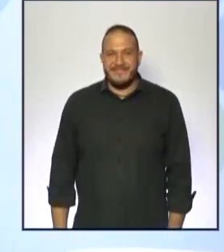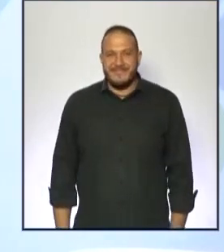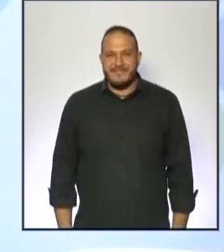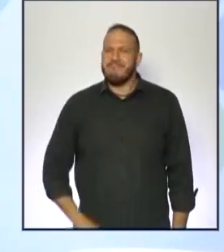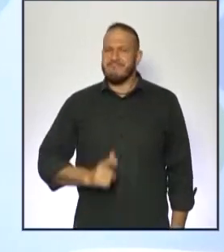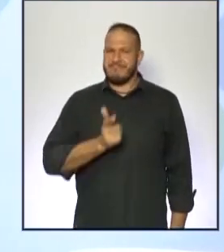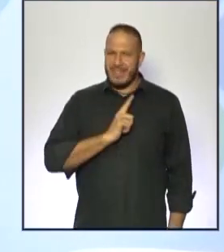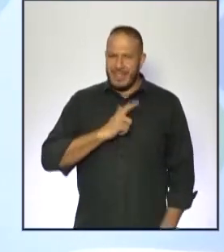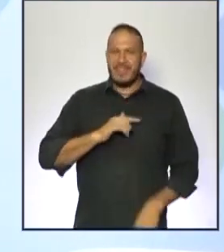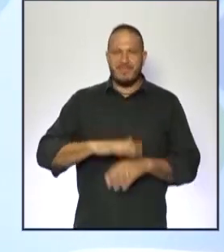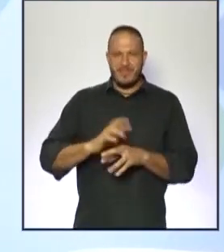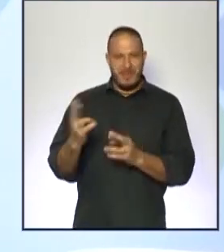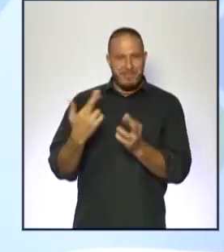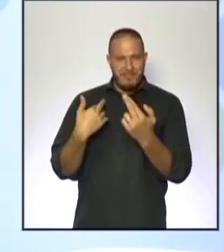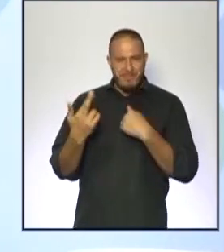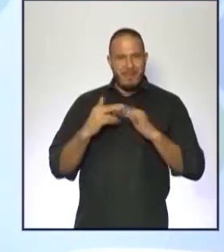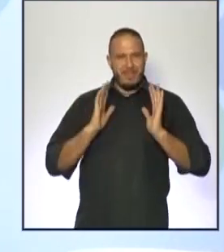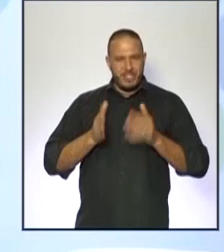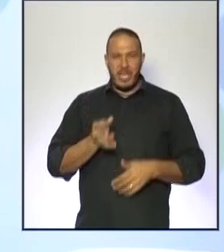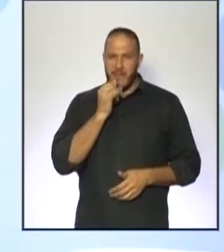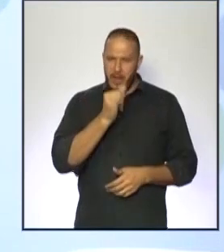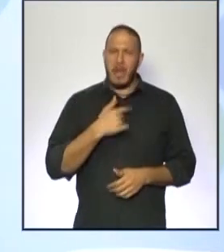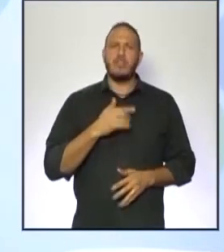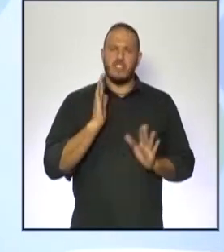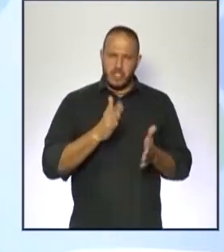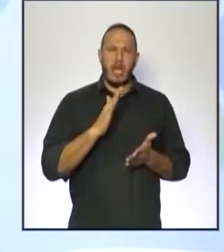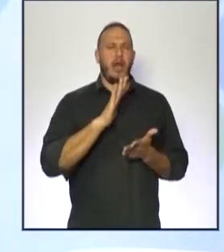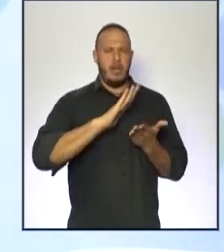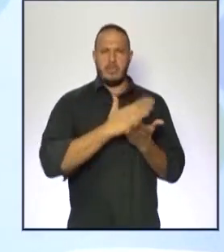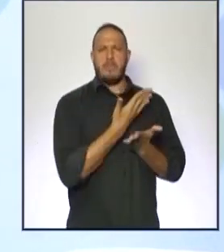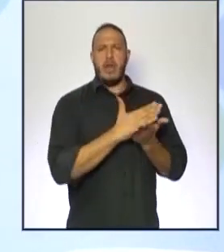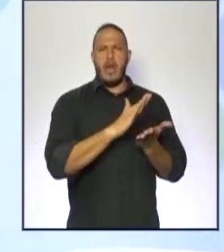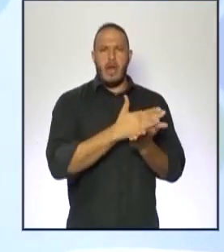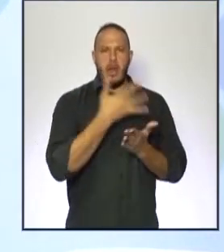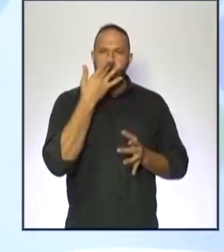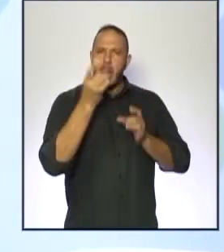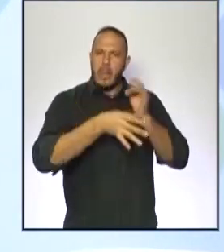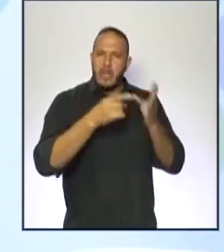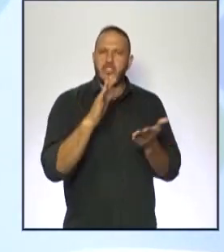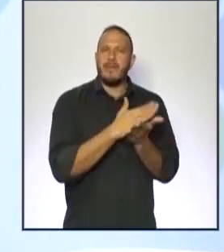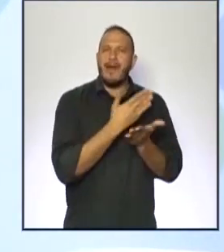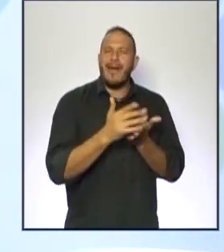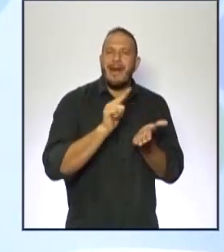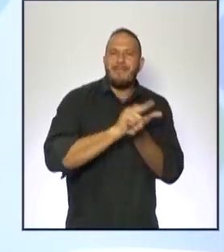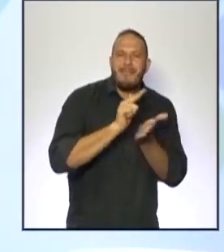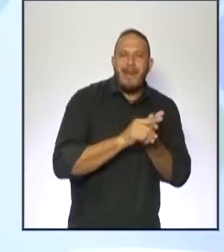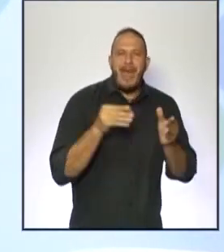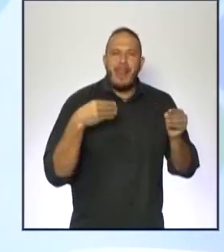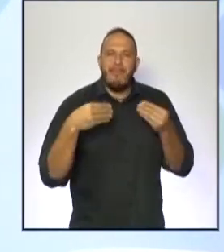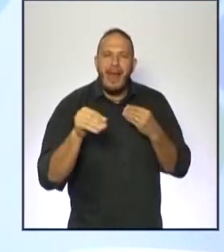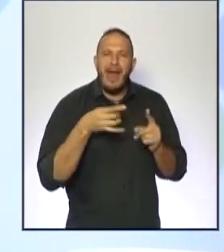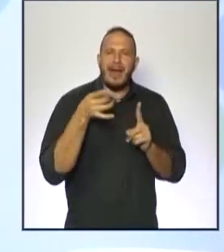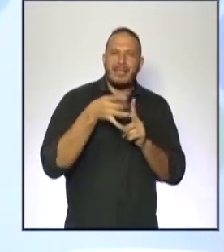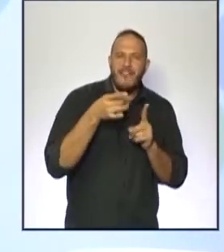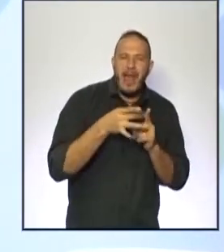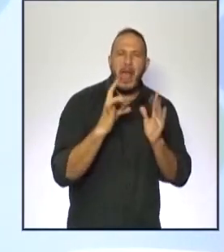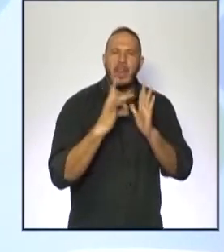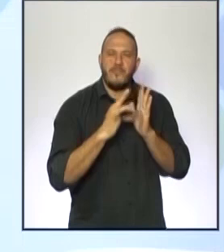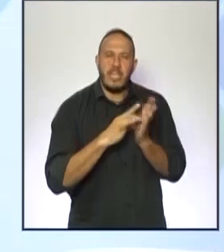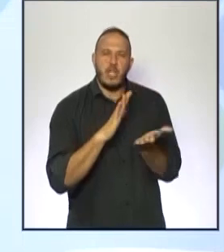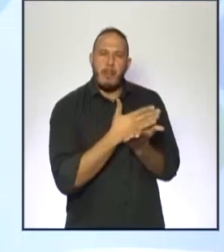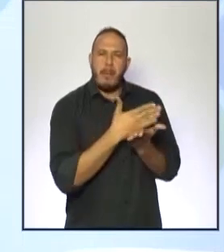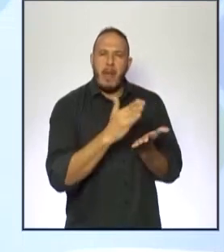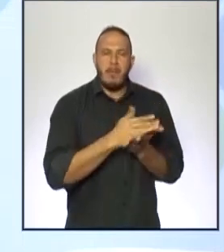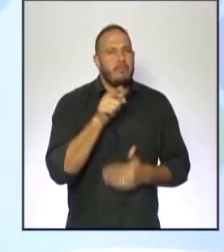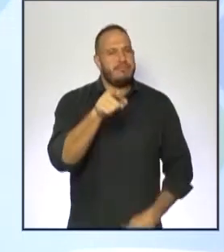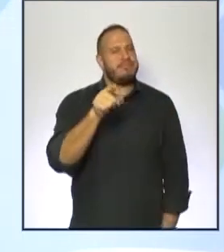Tem gente aqui colocando para mim que faz a reciclagem de casa, que coloca o seu lixo na lixeira de forma correta. Isso é